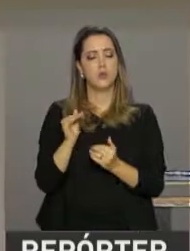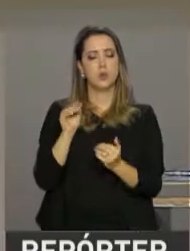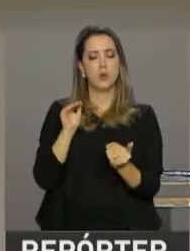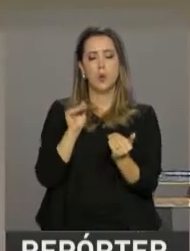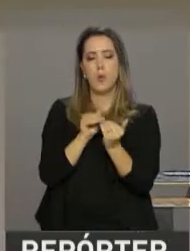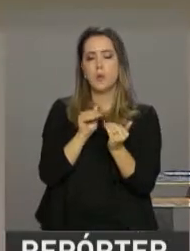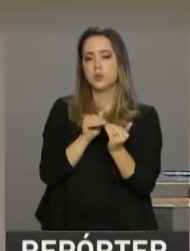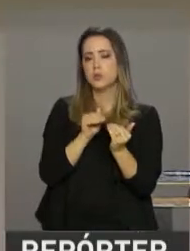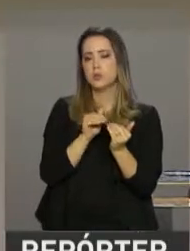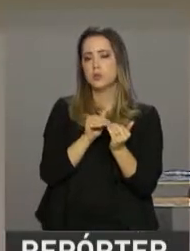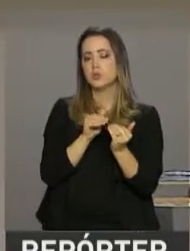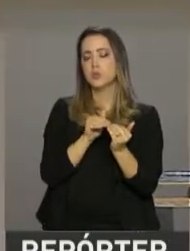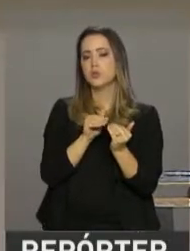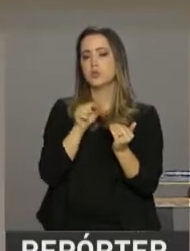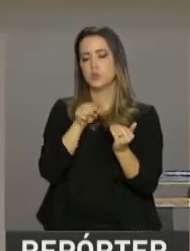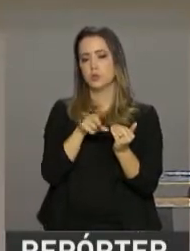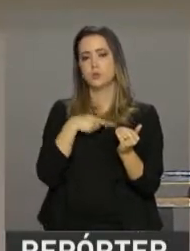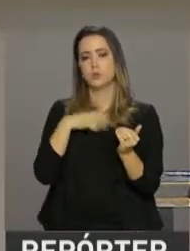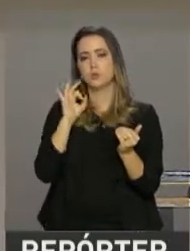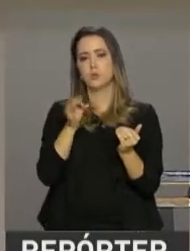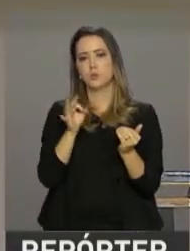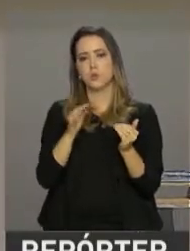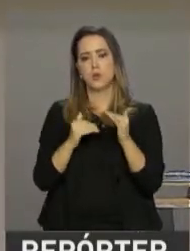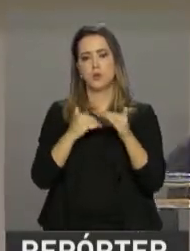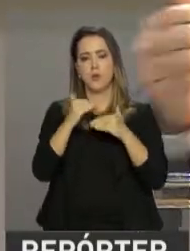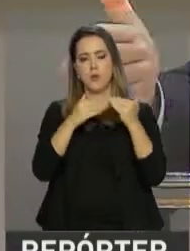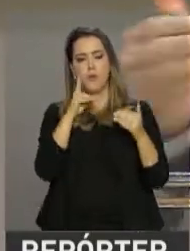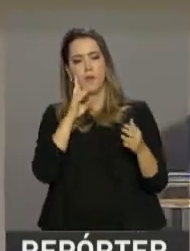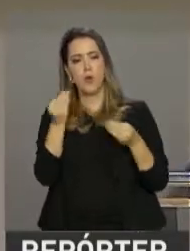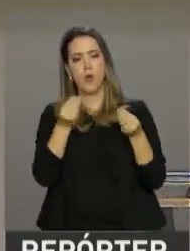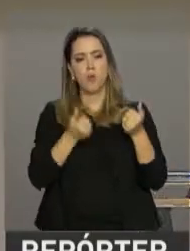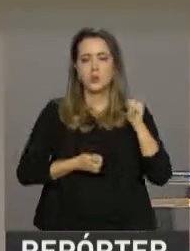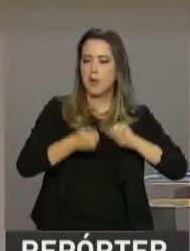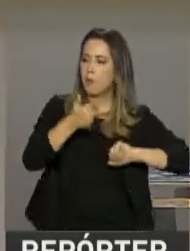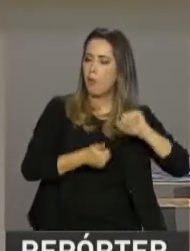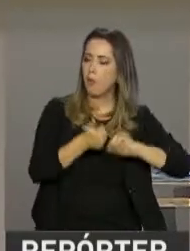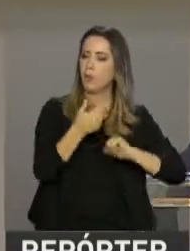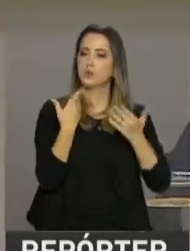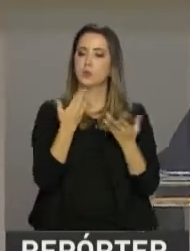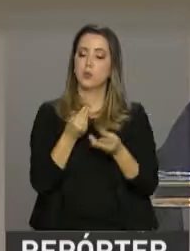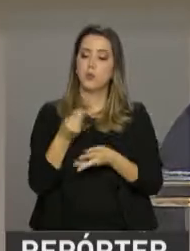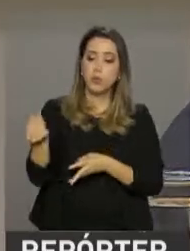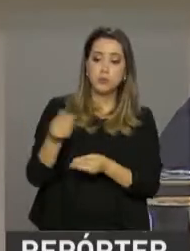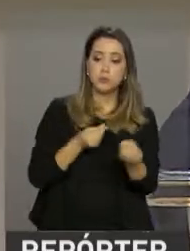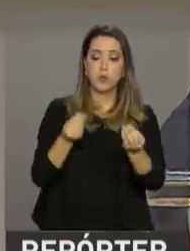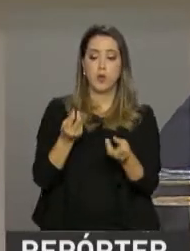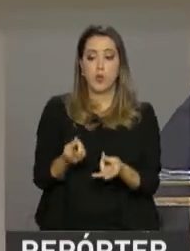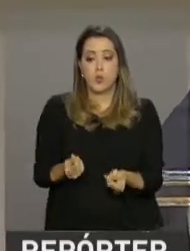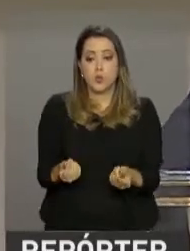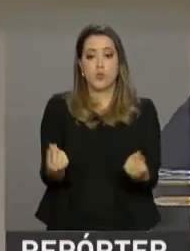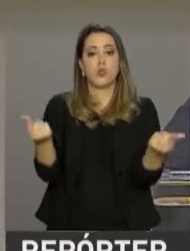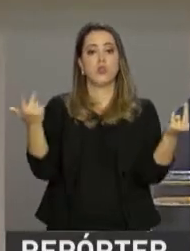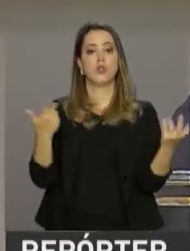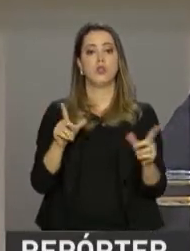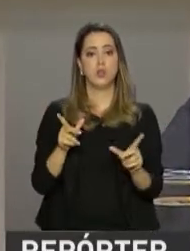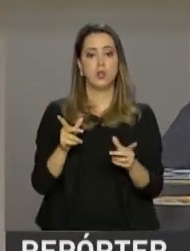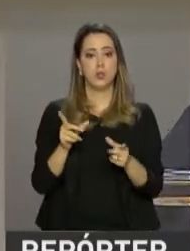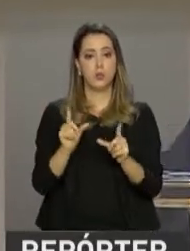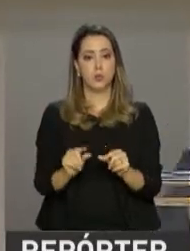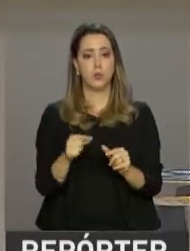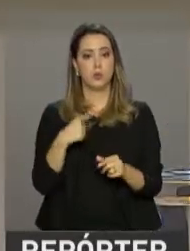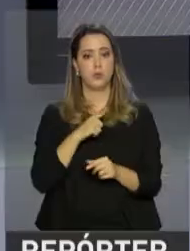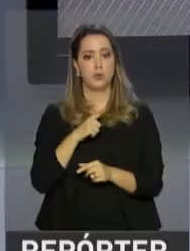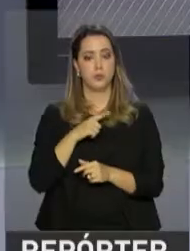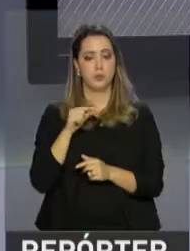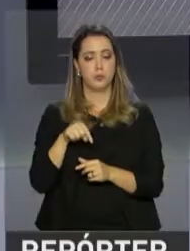atingimento das metas com o critério de desempenho até para poder distribuir o orçamento e os recursos escassos que temos aqui